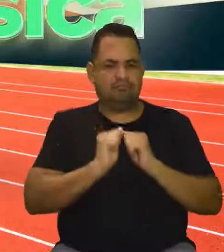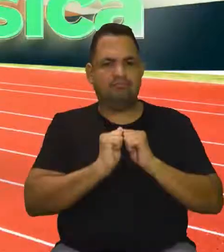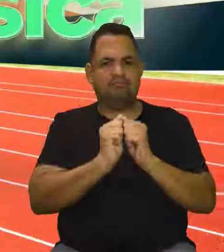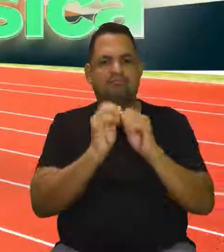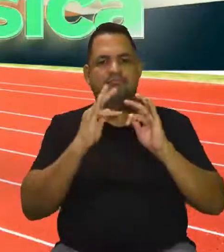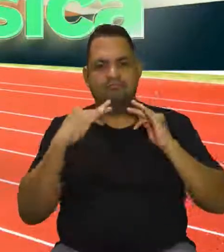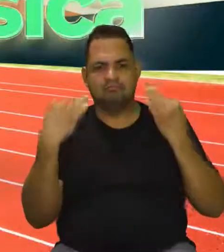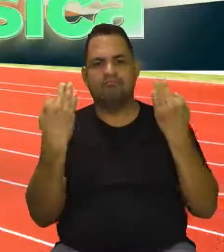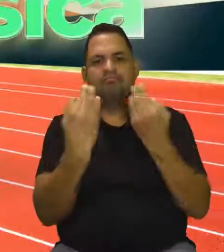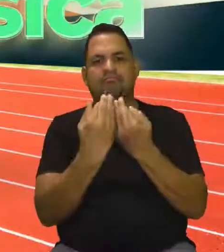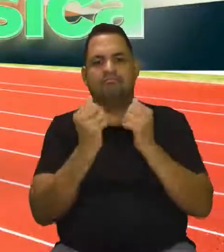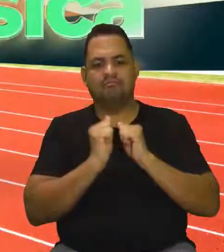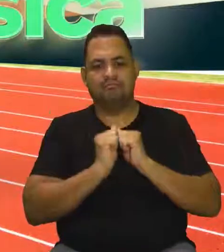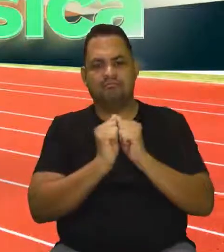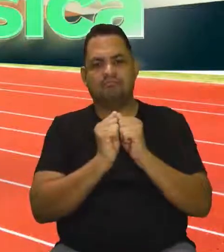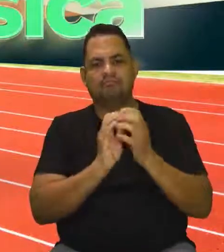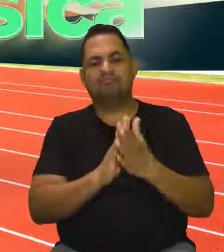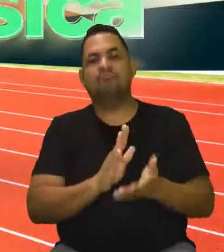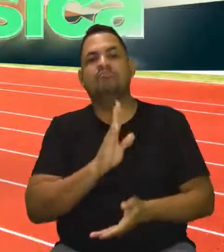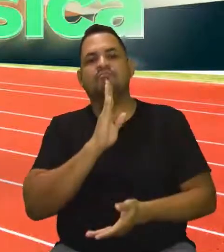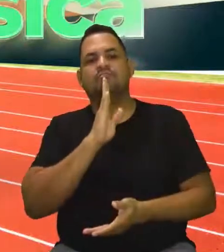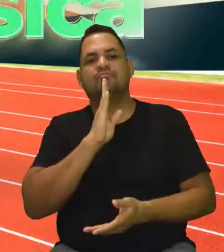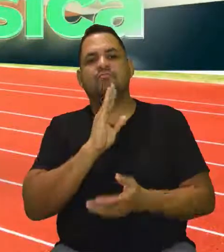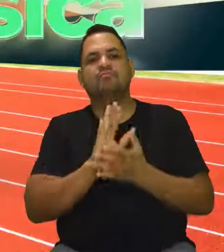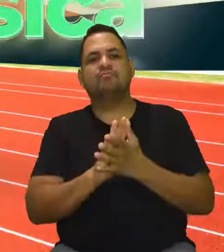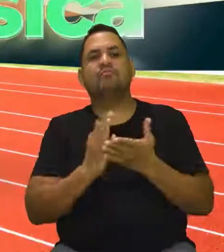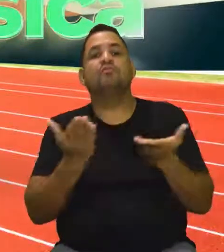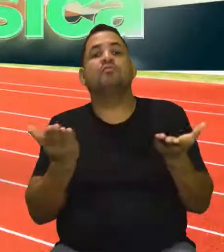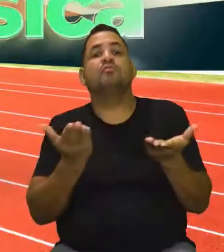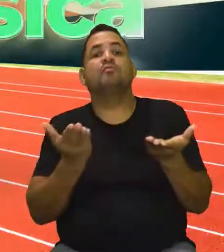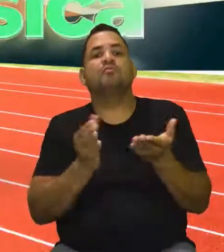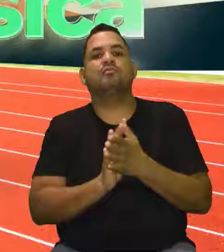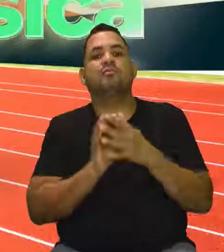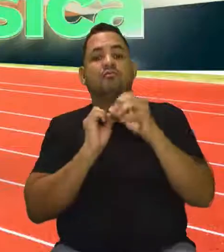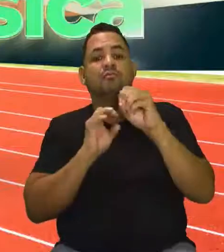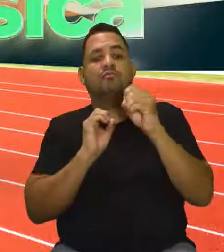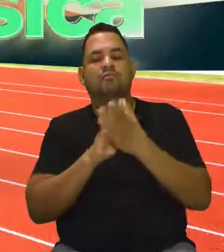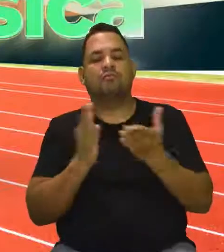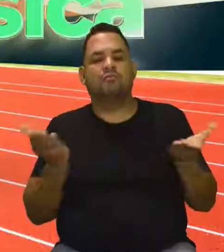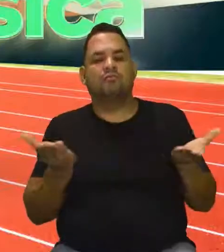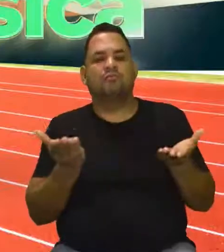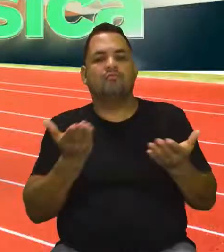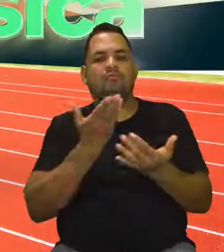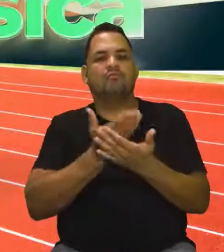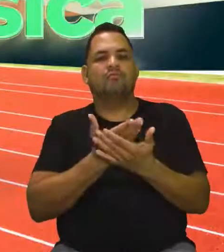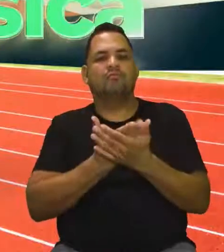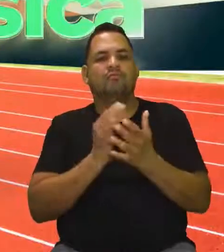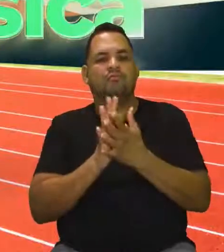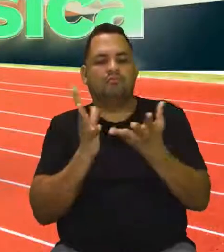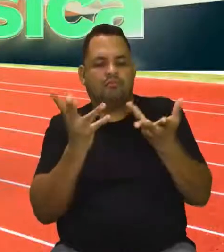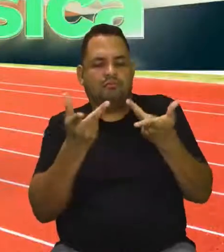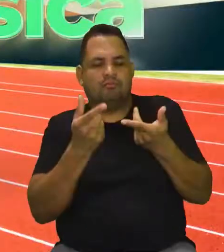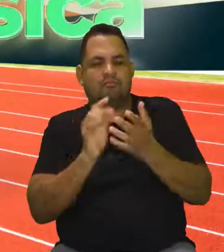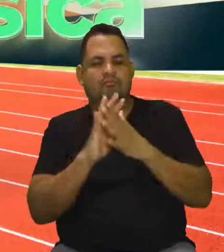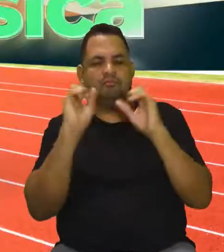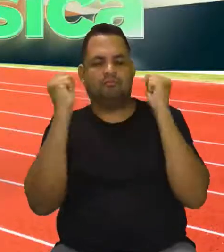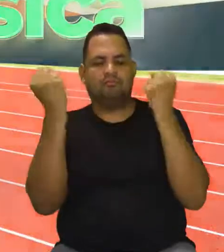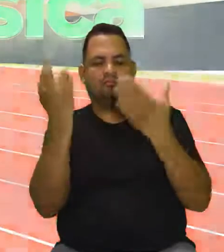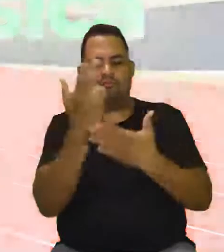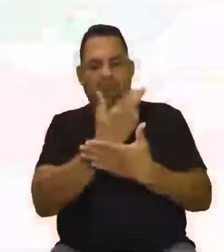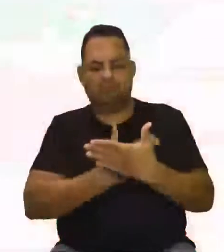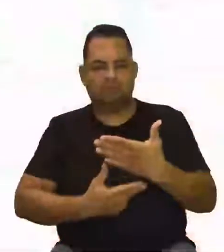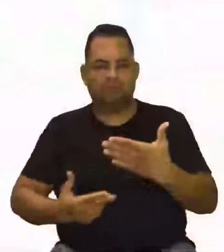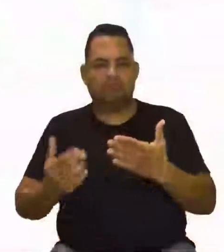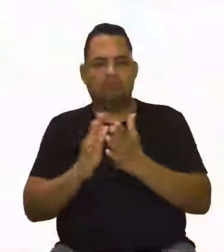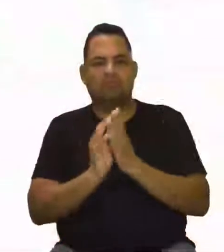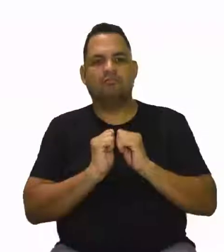sua família. Vamos então conhecer do que nós vamos falar hoje, a nossa aula maravilhosa de ginástica. Acompanha comigo